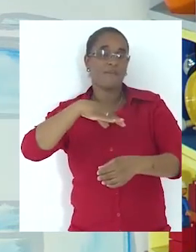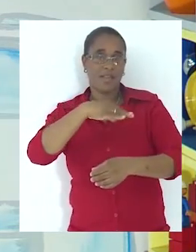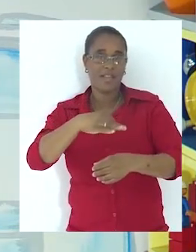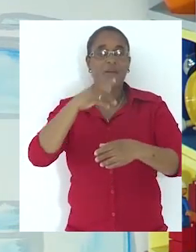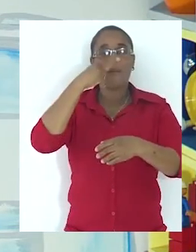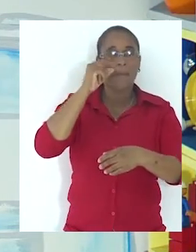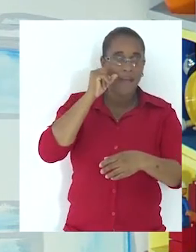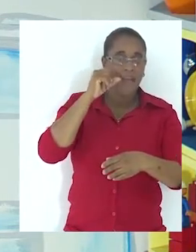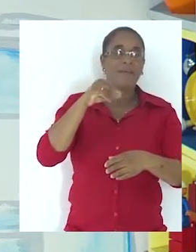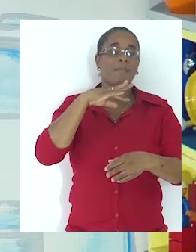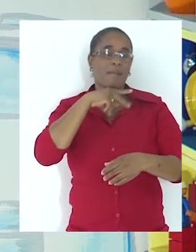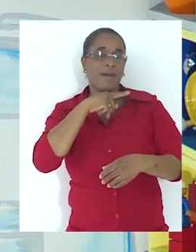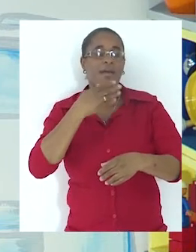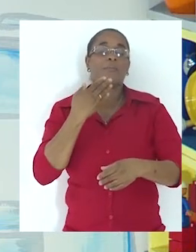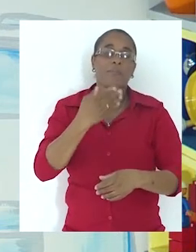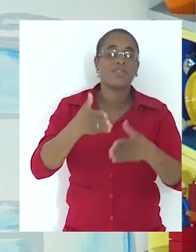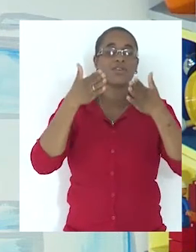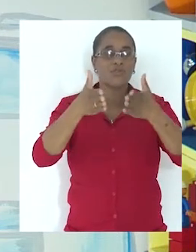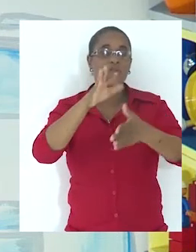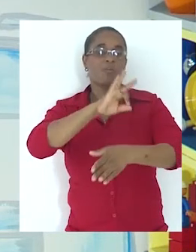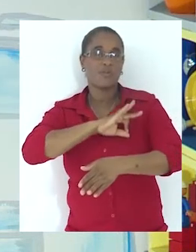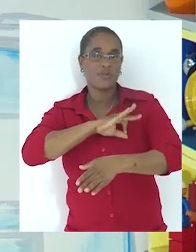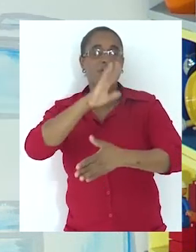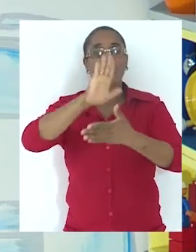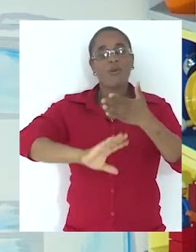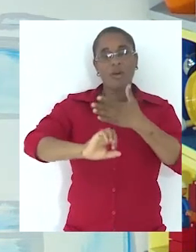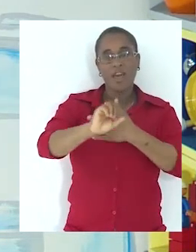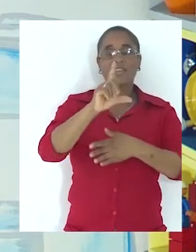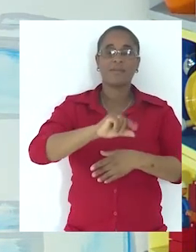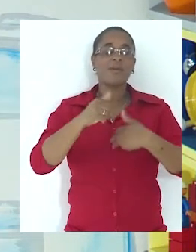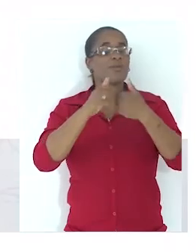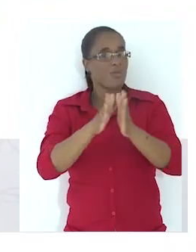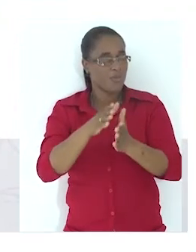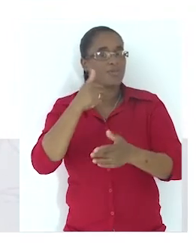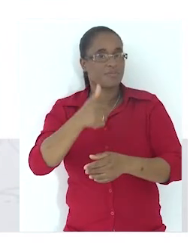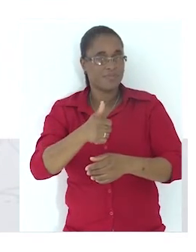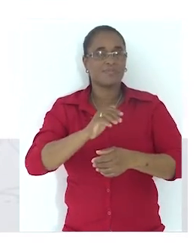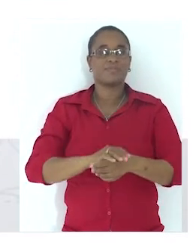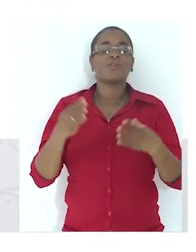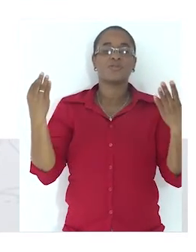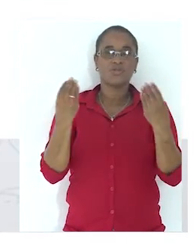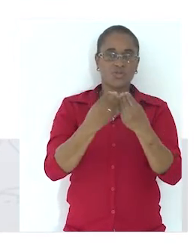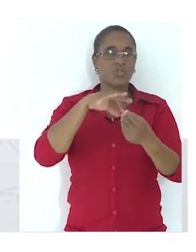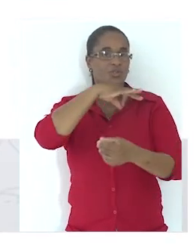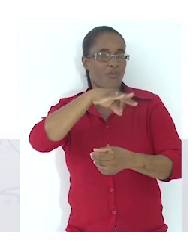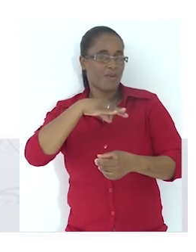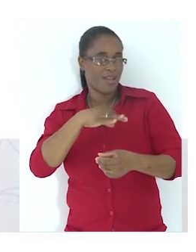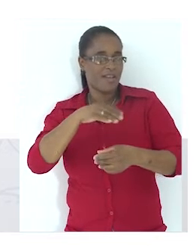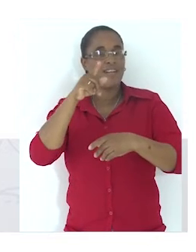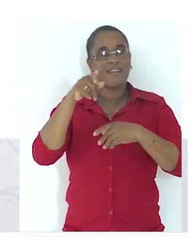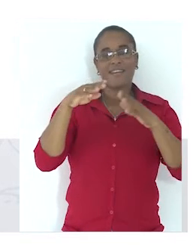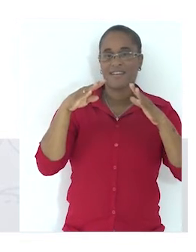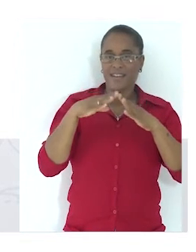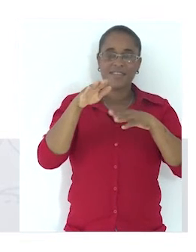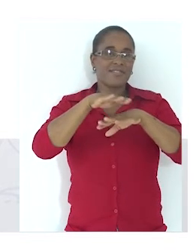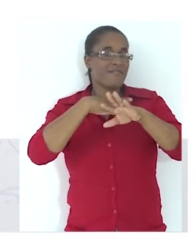com os pais, pedir ajuda ao professor e aos colegas, tudo conta. Junto aos familiares, em